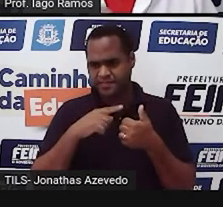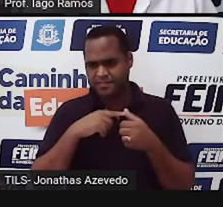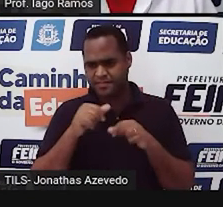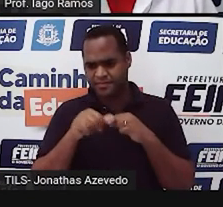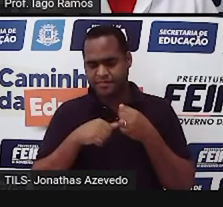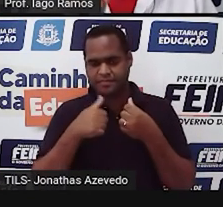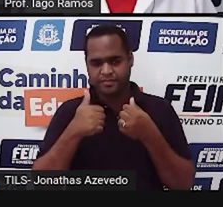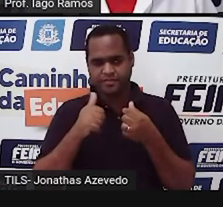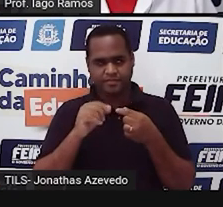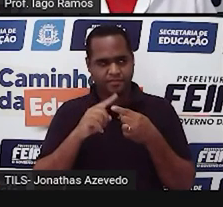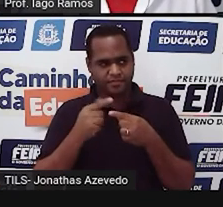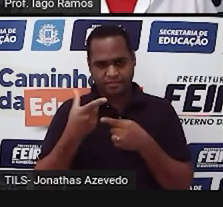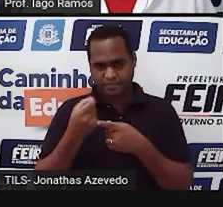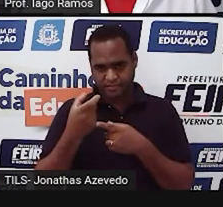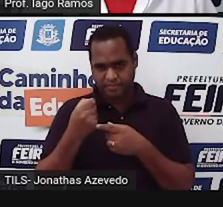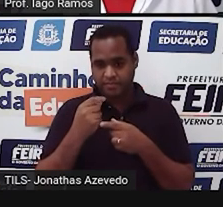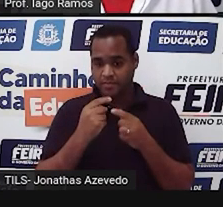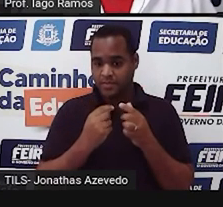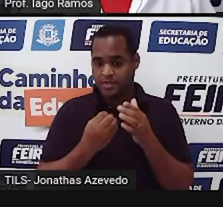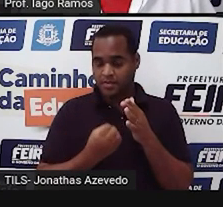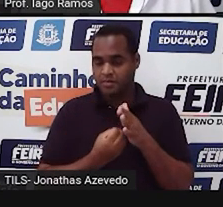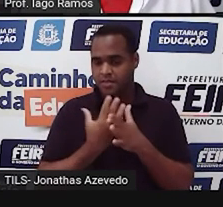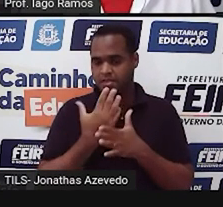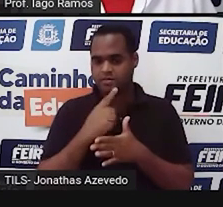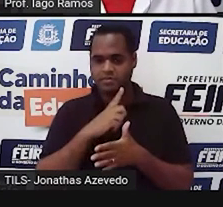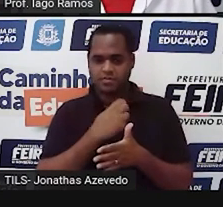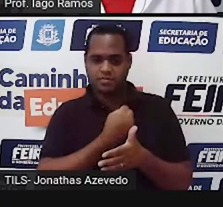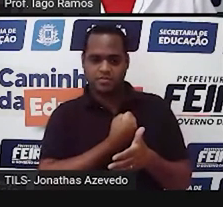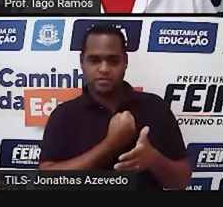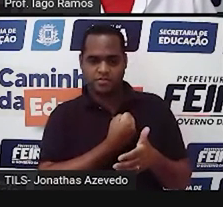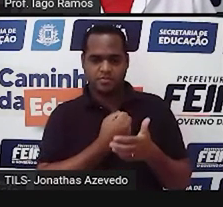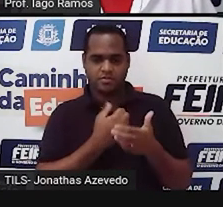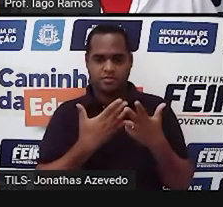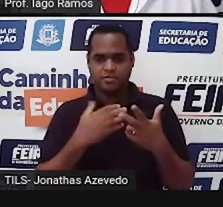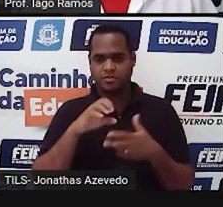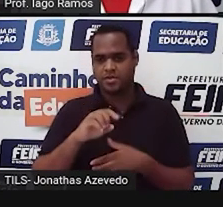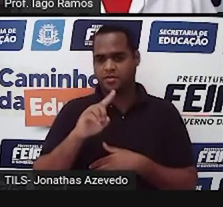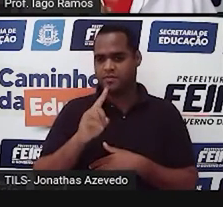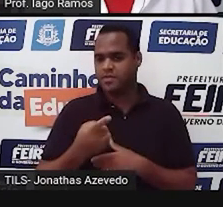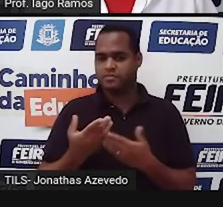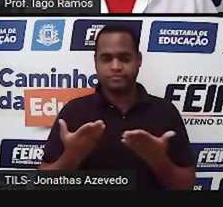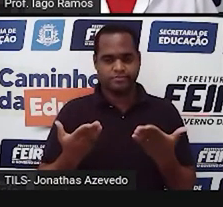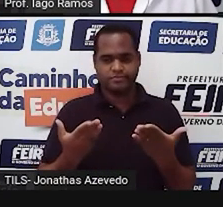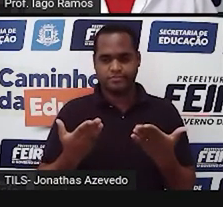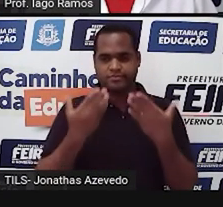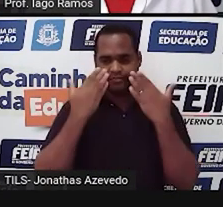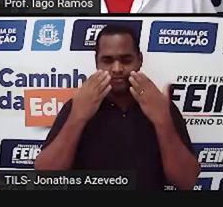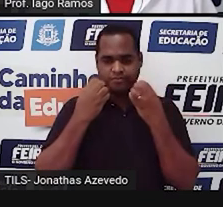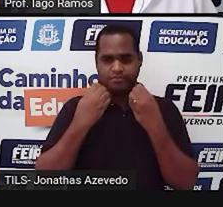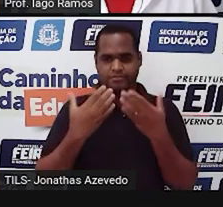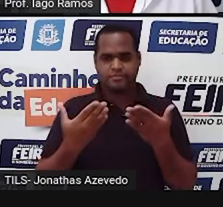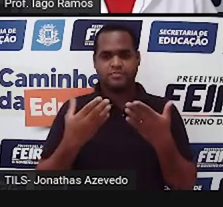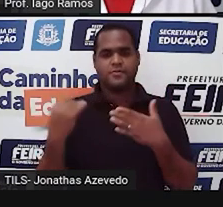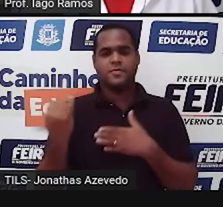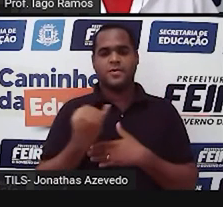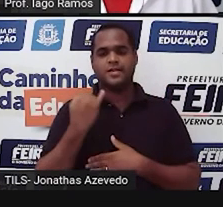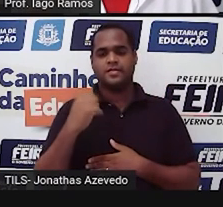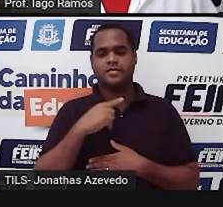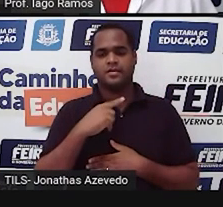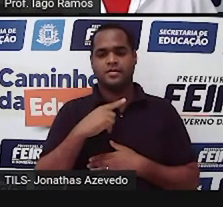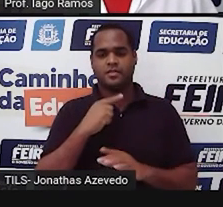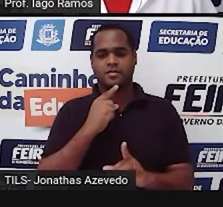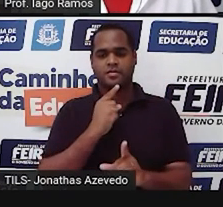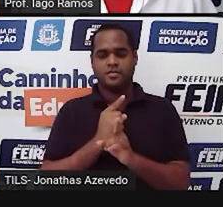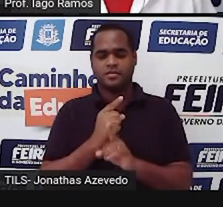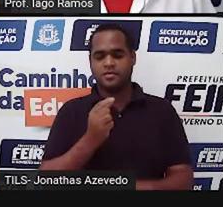20 apareceu que eles eram do lado do dois no resultado 10 e uma vírgula E aí olha que interessante a gente vai achamos